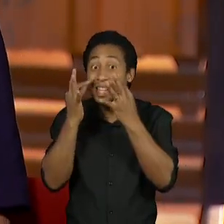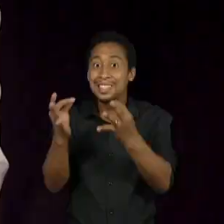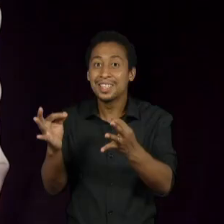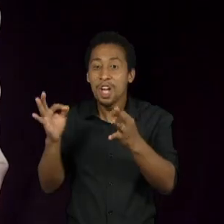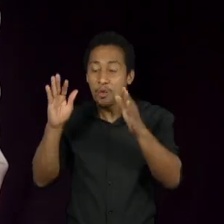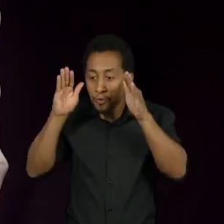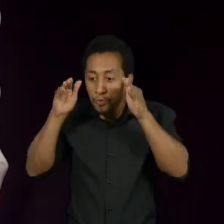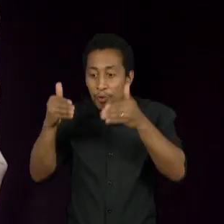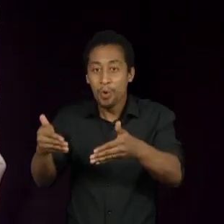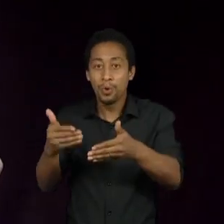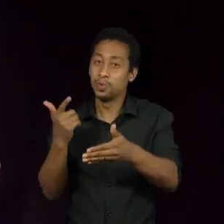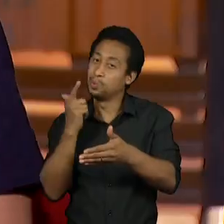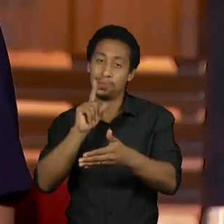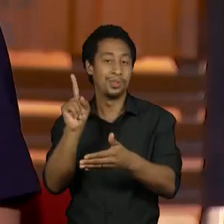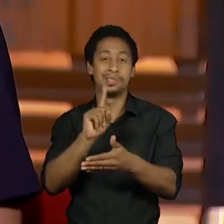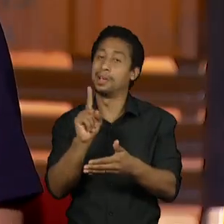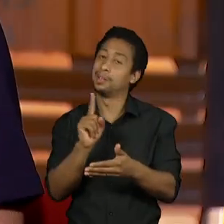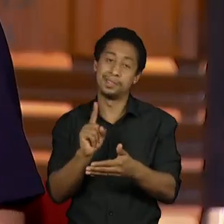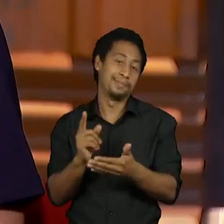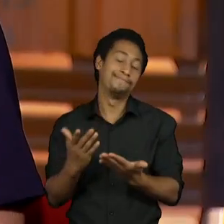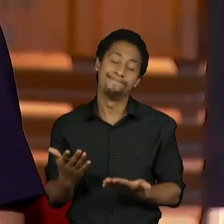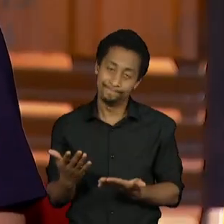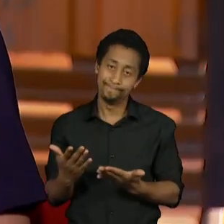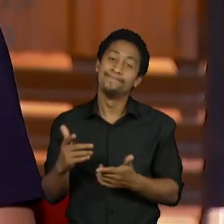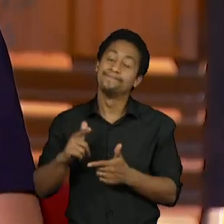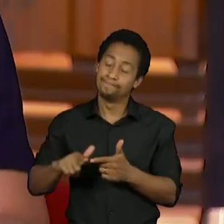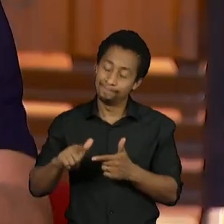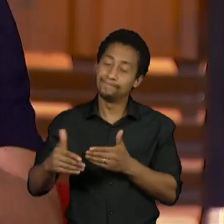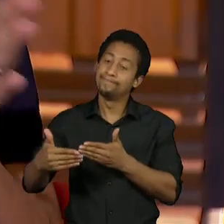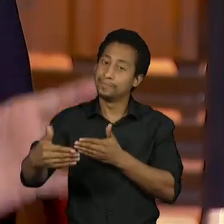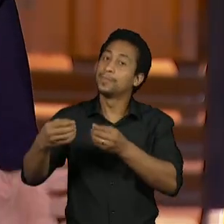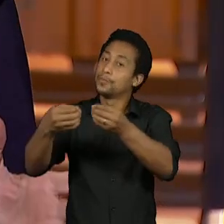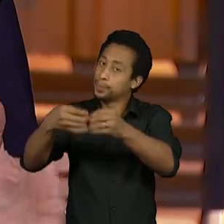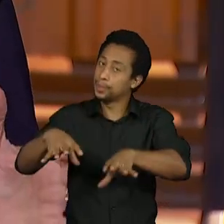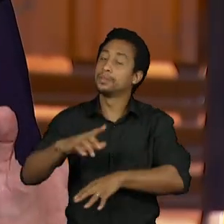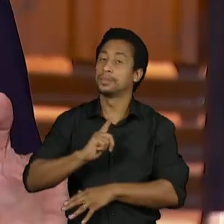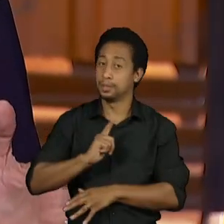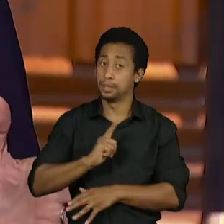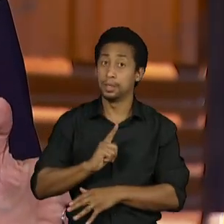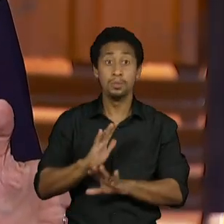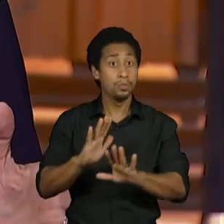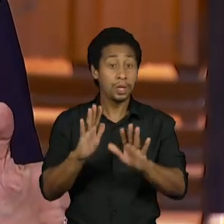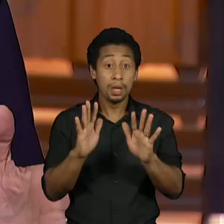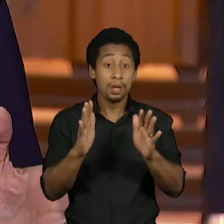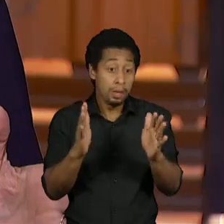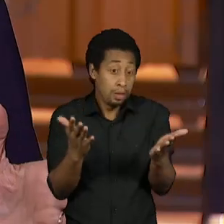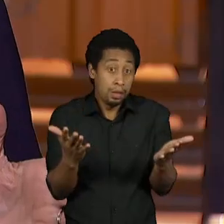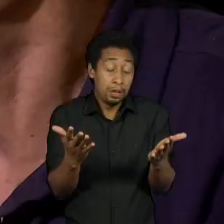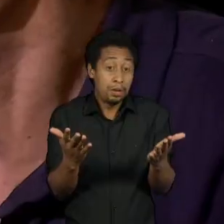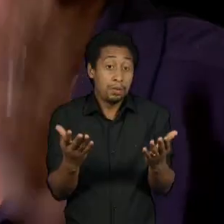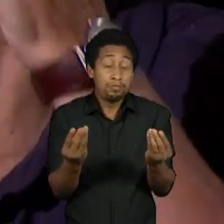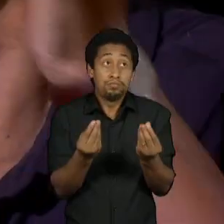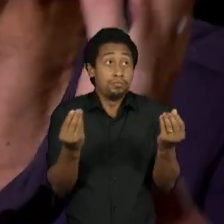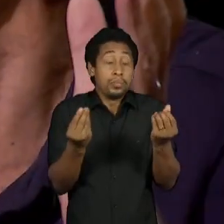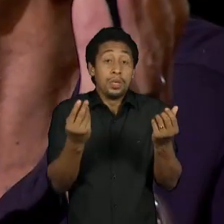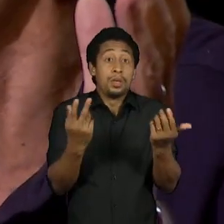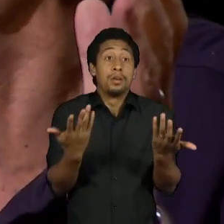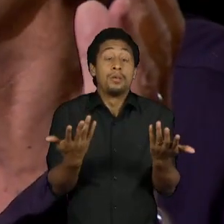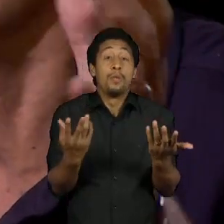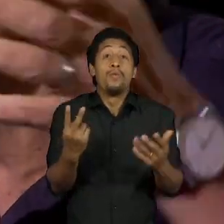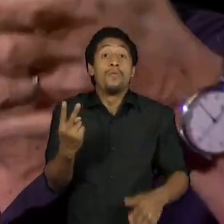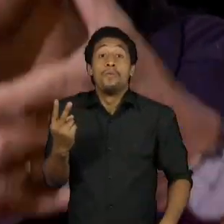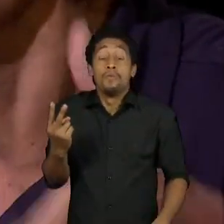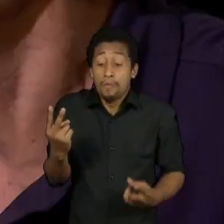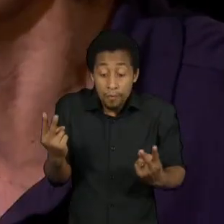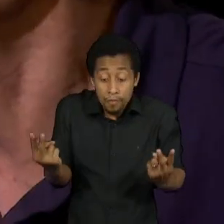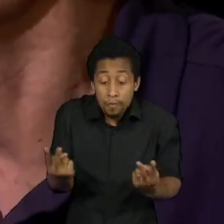É um efeito colateral, porque, né? Eu acho que uma questão fundamental do mundo, a coisa mais valiosa que existe no mundo, no tempo,